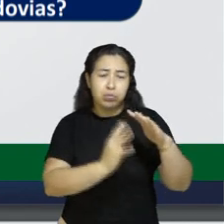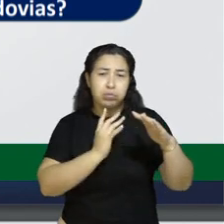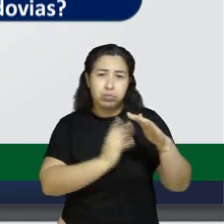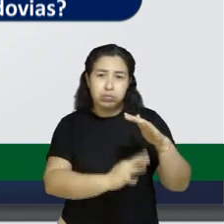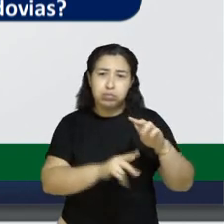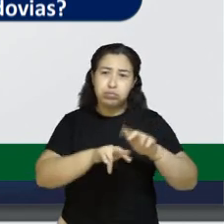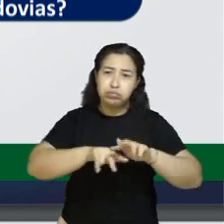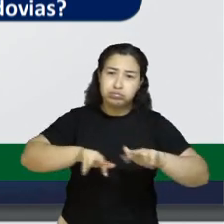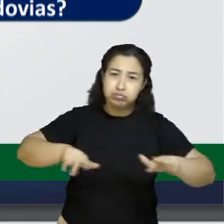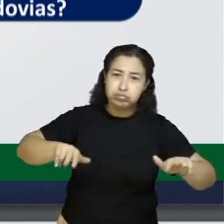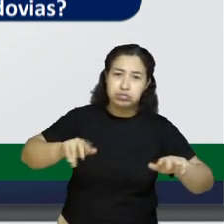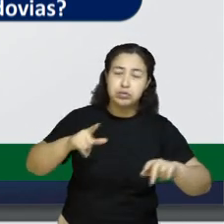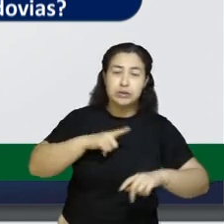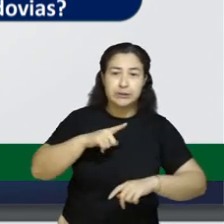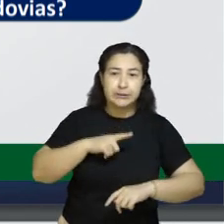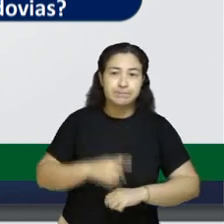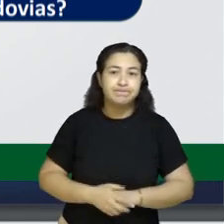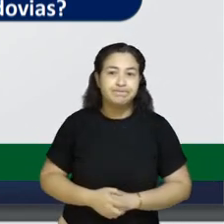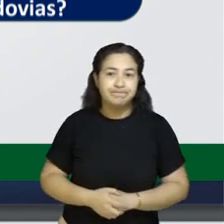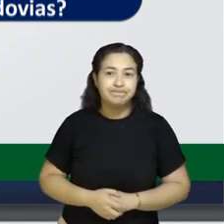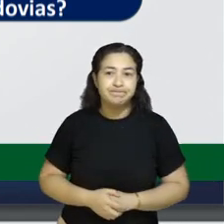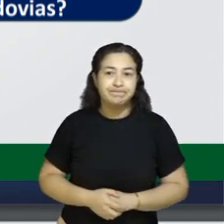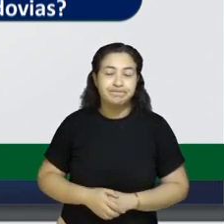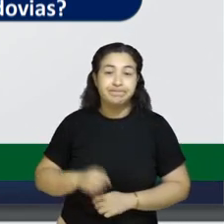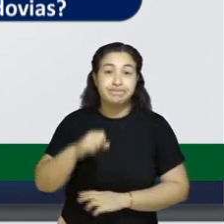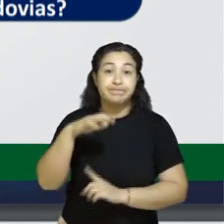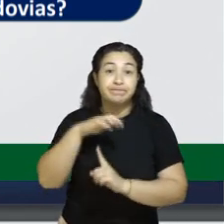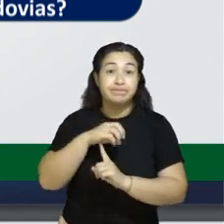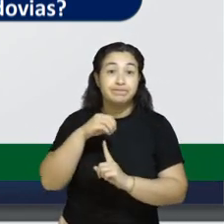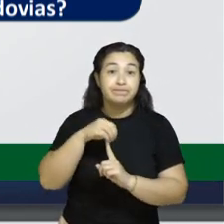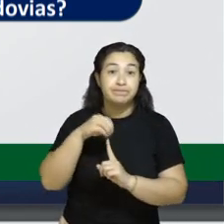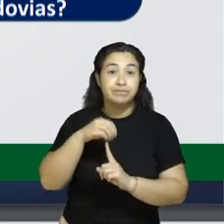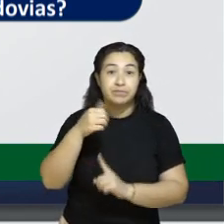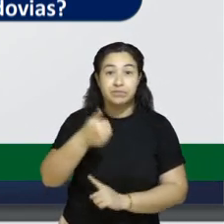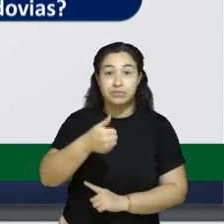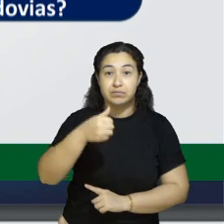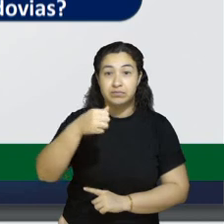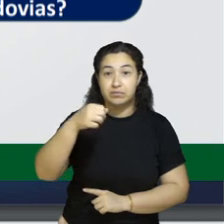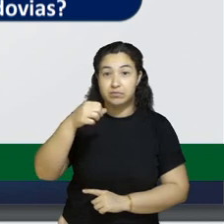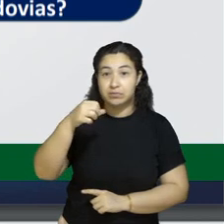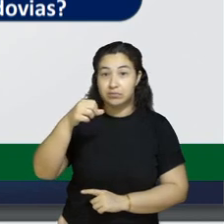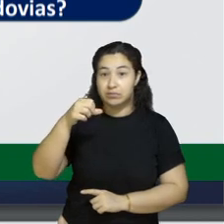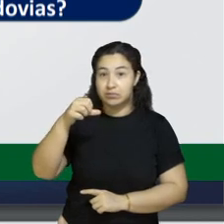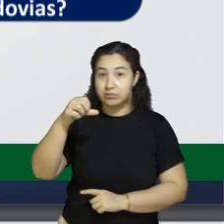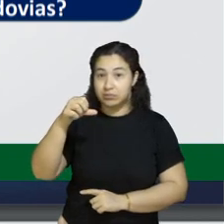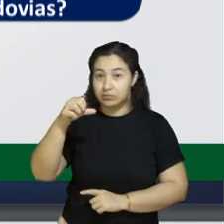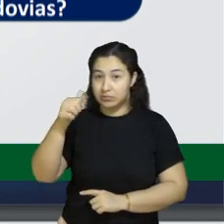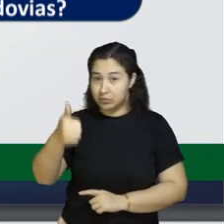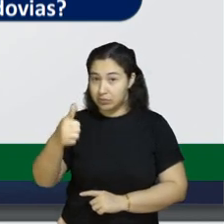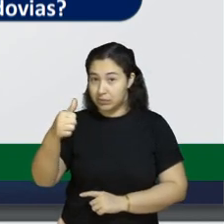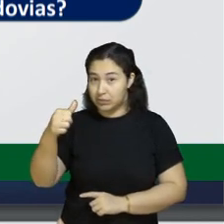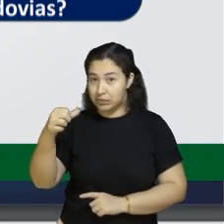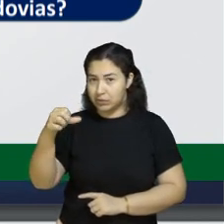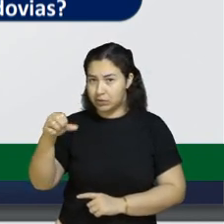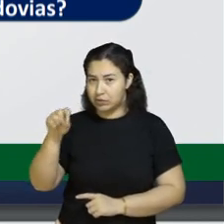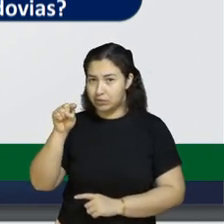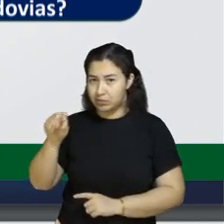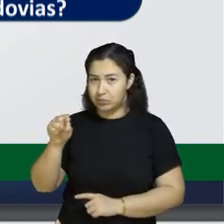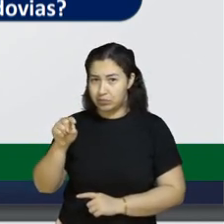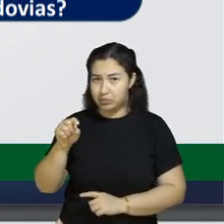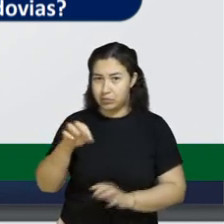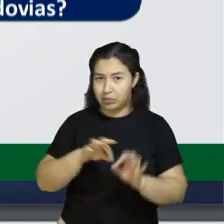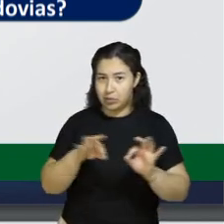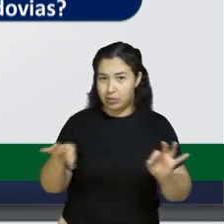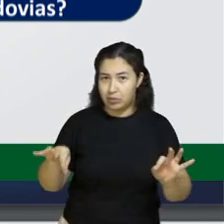no estado. O estado do Paraná tem 199 mil quilômetros quadrados, enquanto que Santa Catarina tem 96